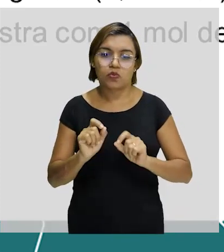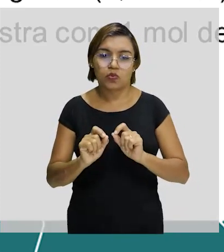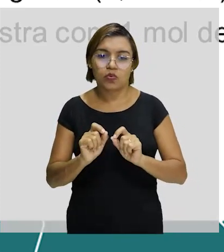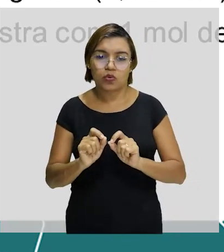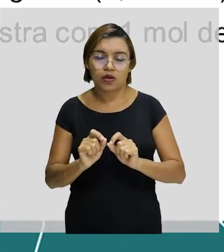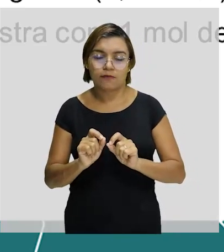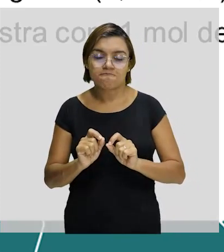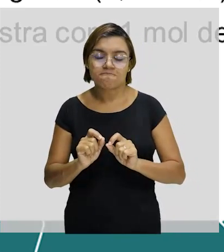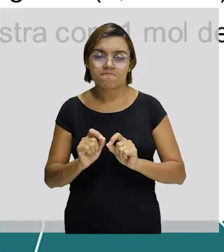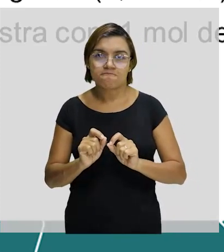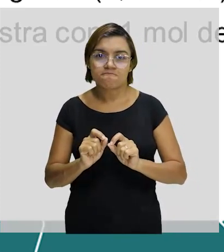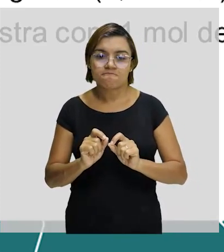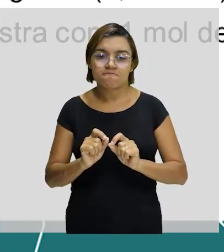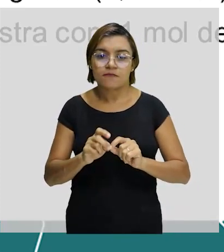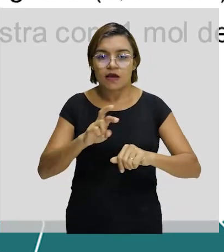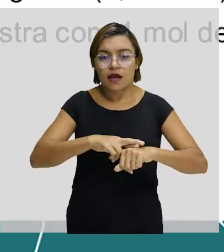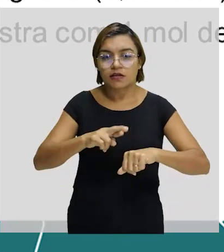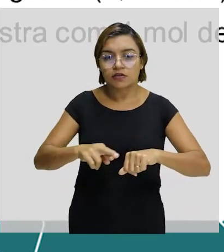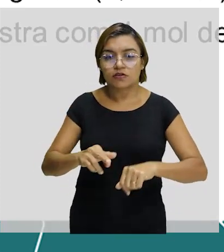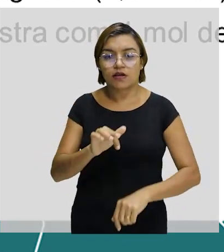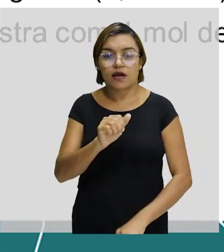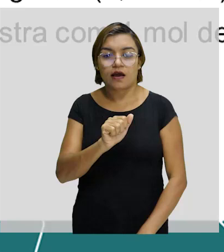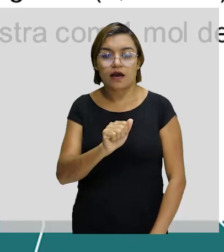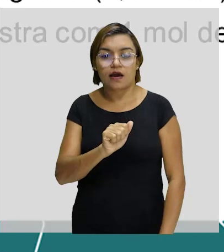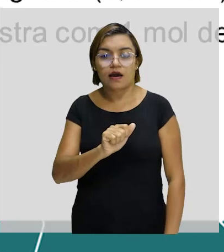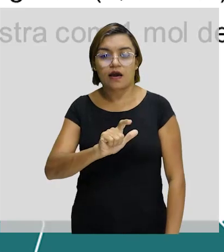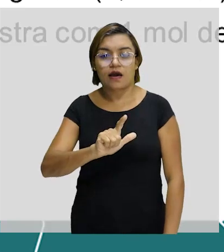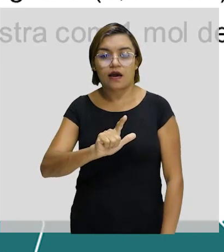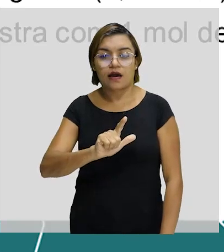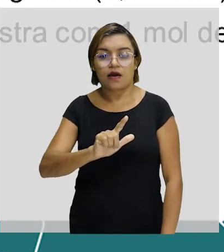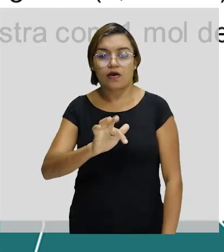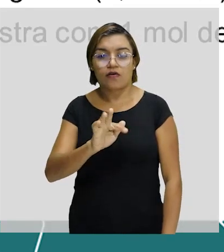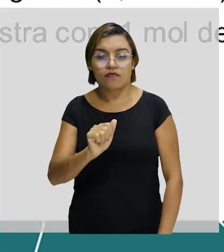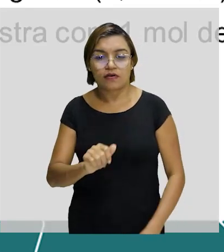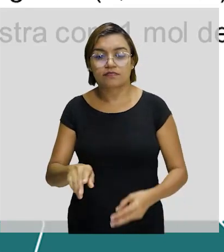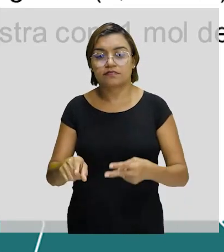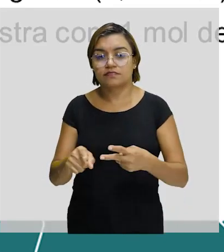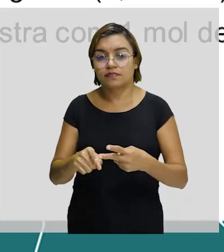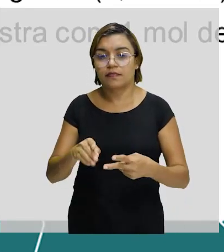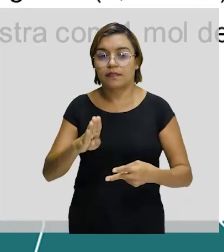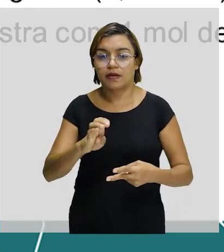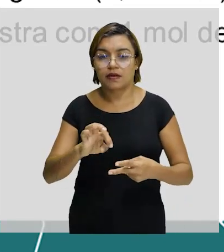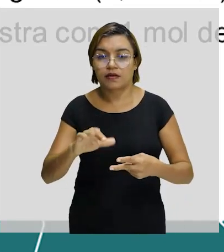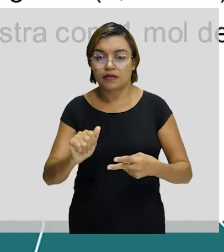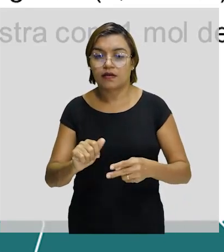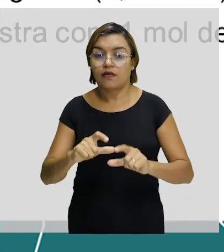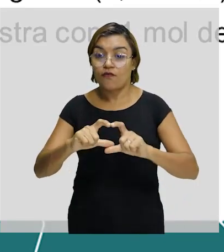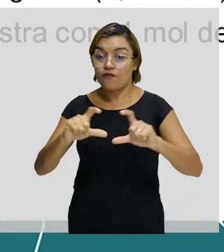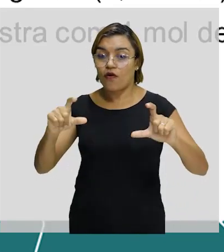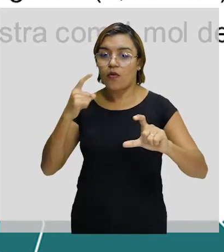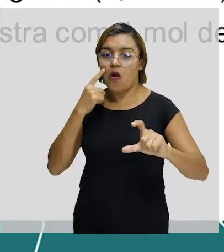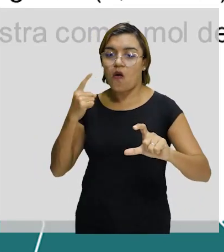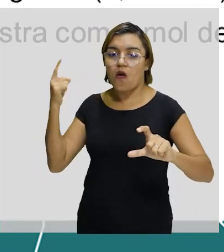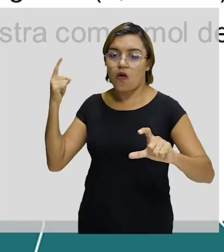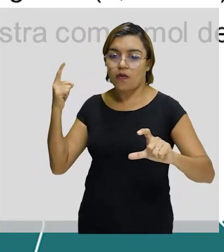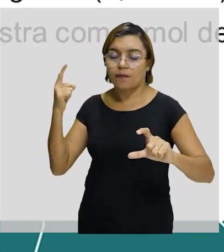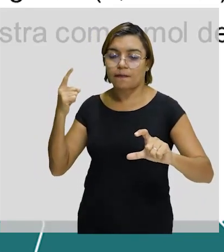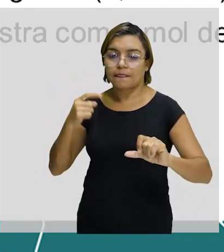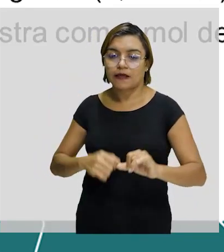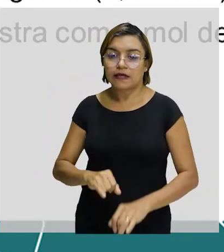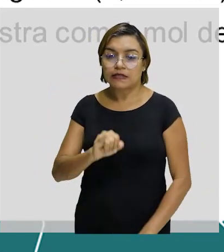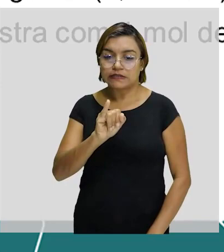radiações alfa e beta que foi emitida pelo material. A fórmula é essa aqui, a intensidade vai ser o